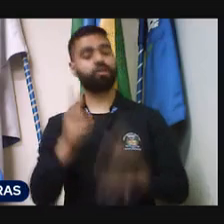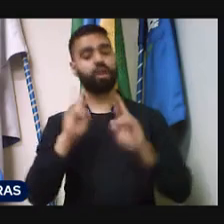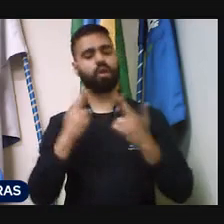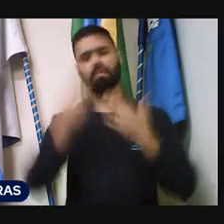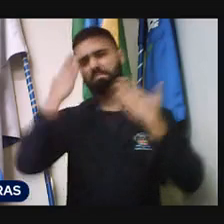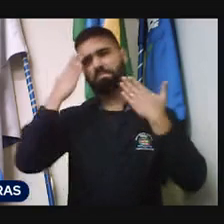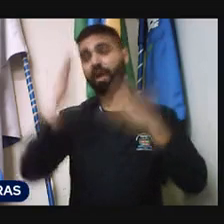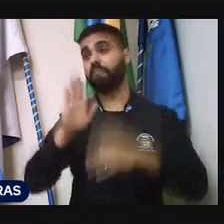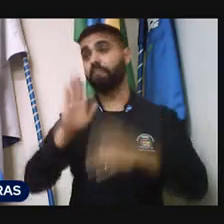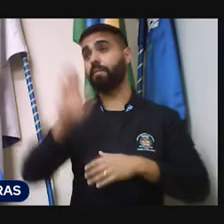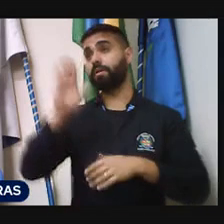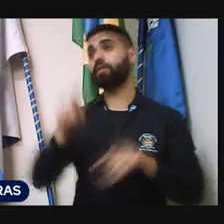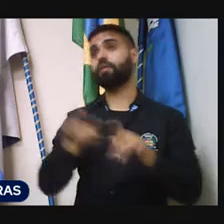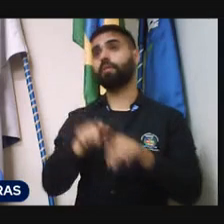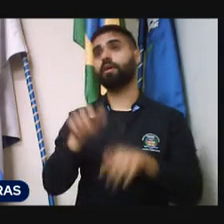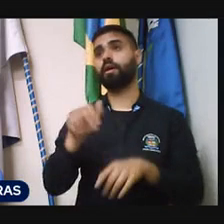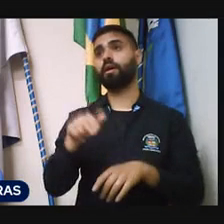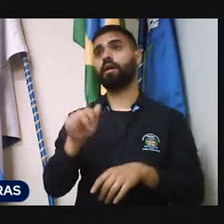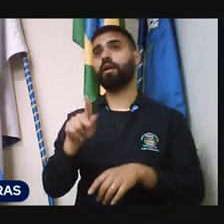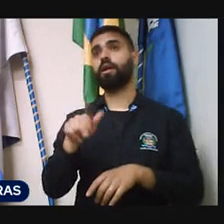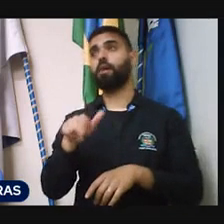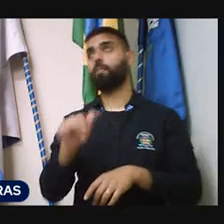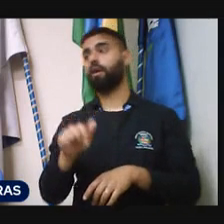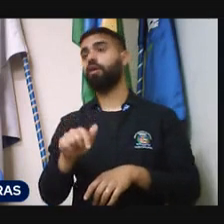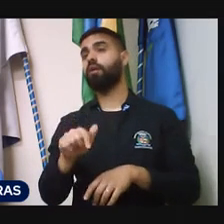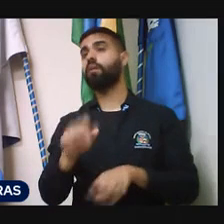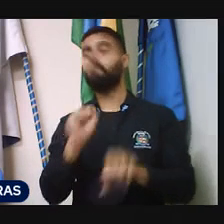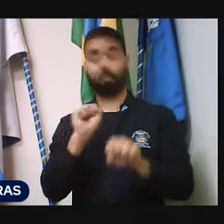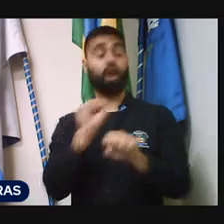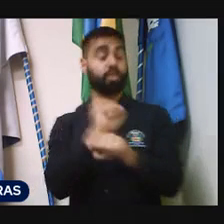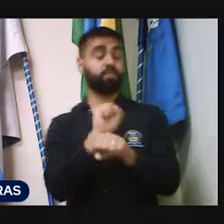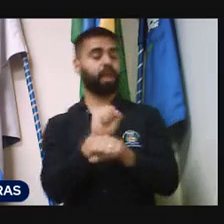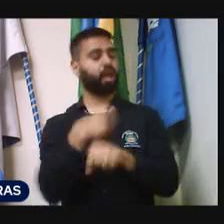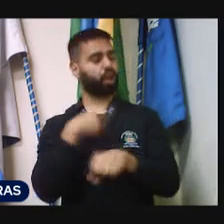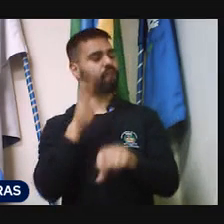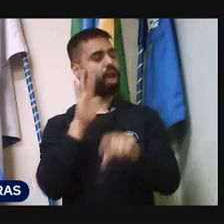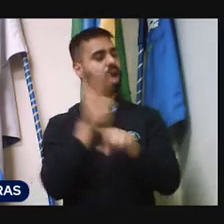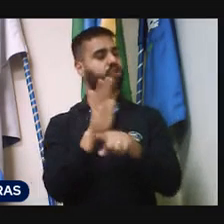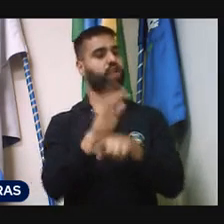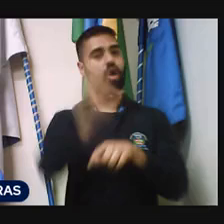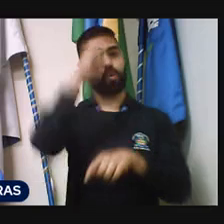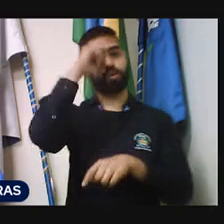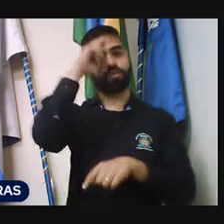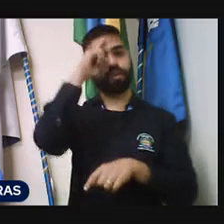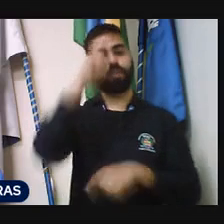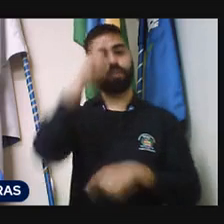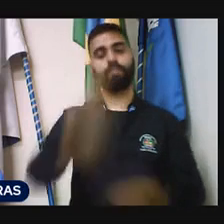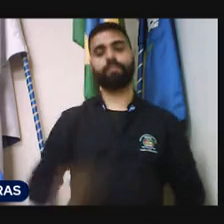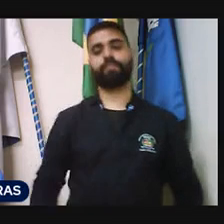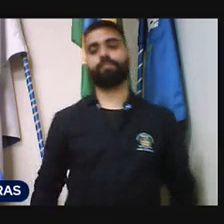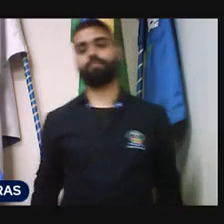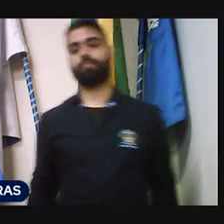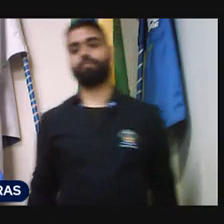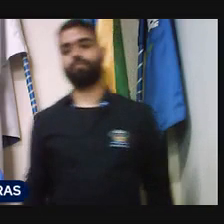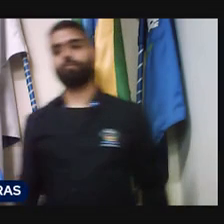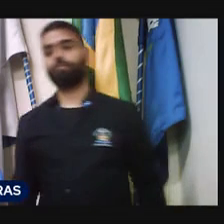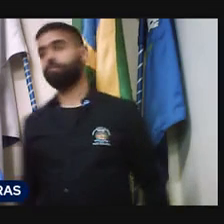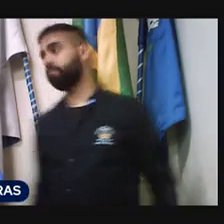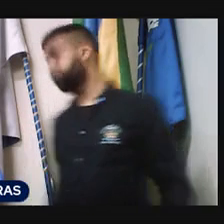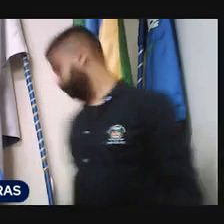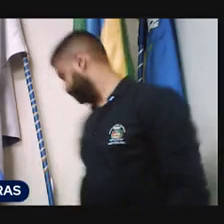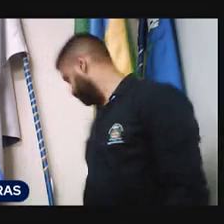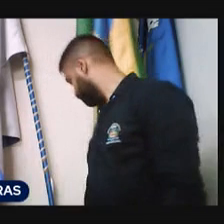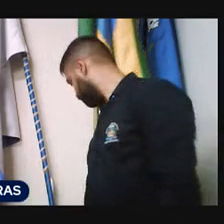pela presença obrigada Ana Paula nós da tarde e nós vamos está ajudando hospital de conservatório o